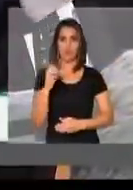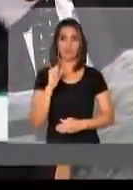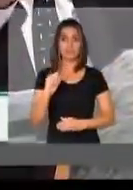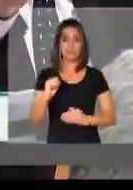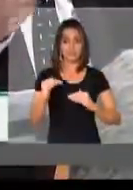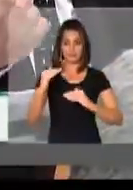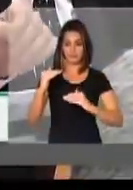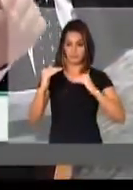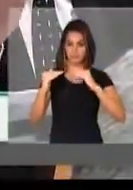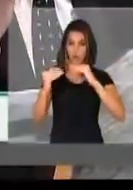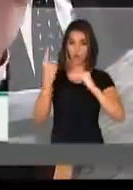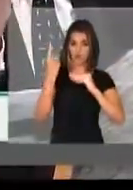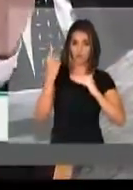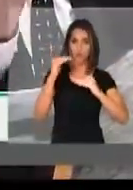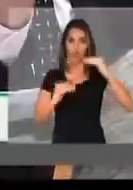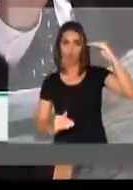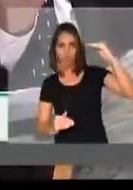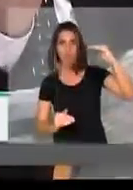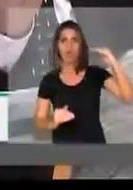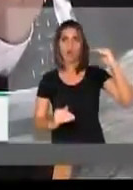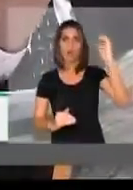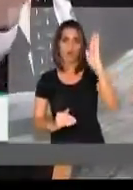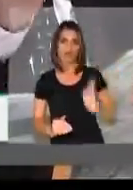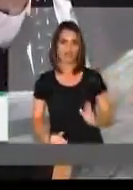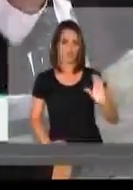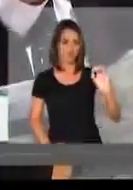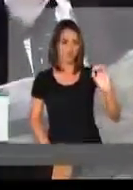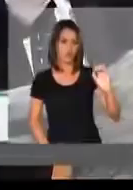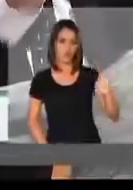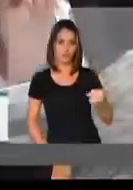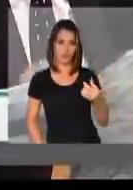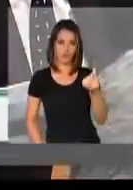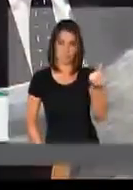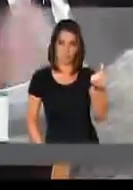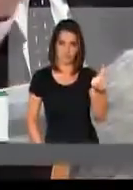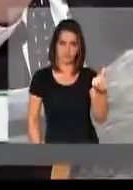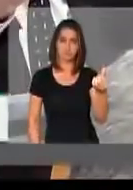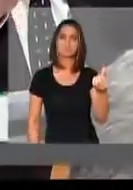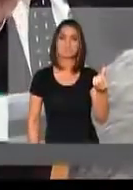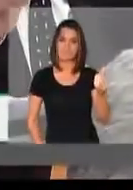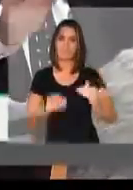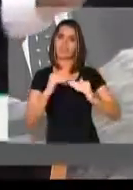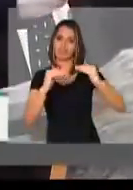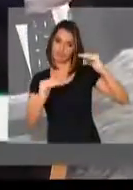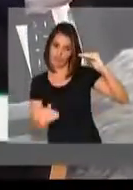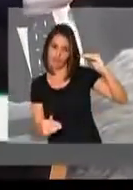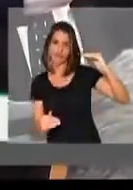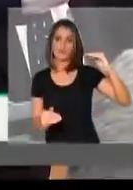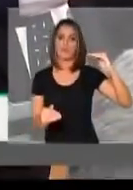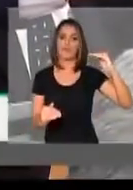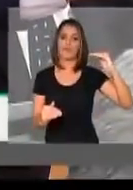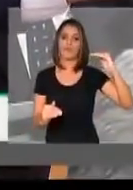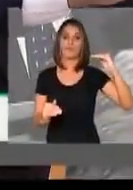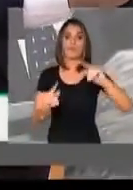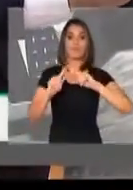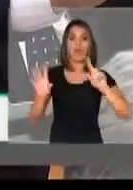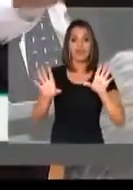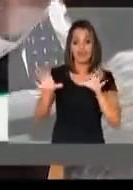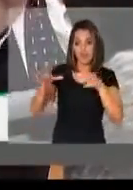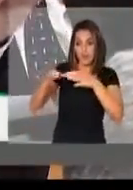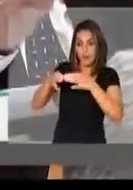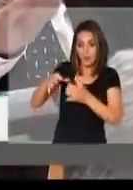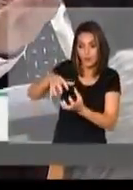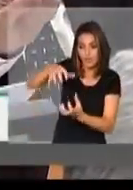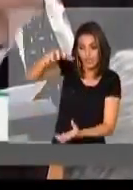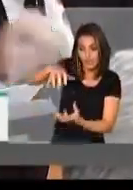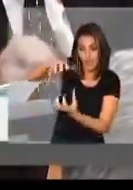mais próximo do 1, mais desigual. O Brasil é 0,6. É o nono país mais desigual do mundo. Porém, entre os idosos,